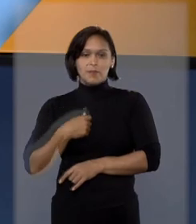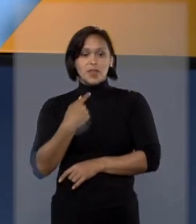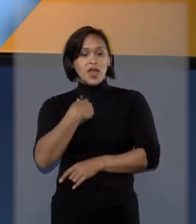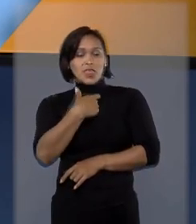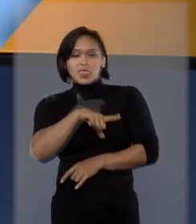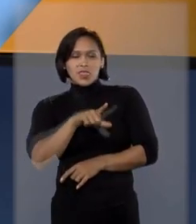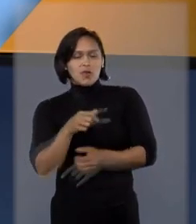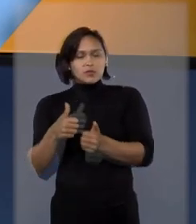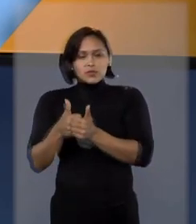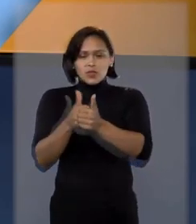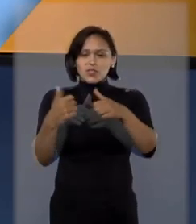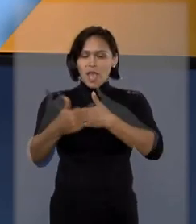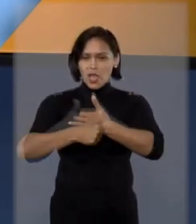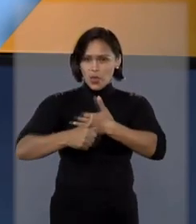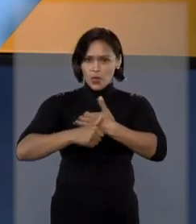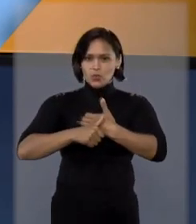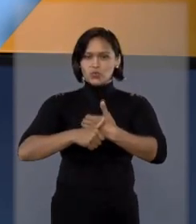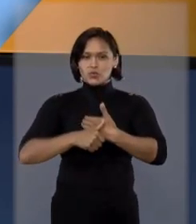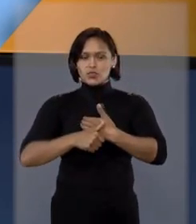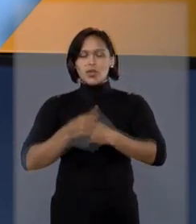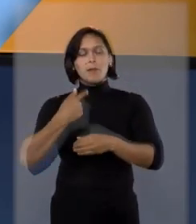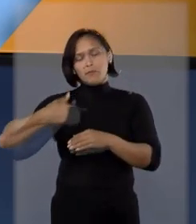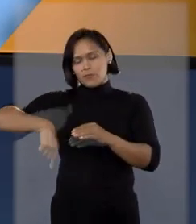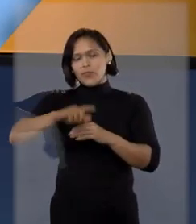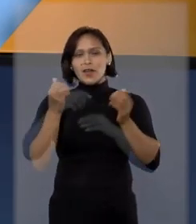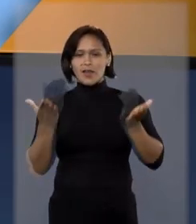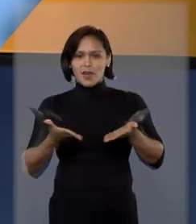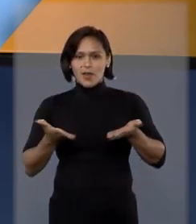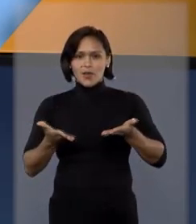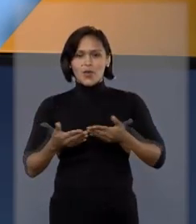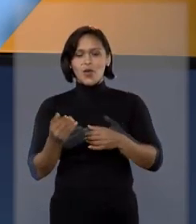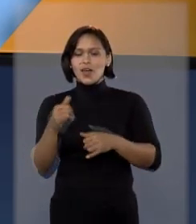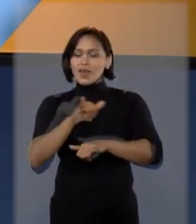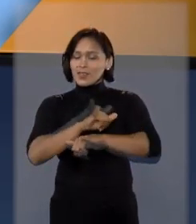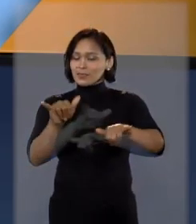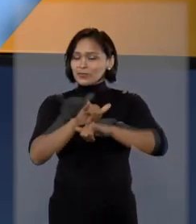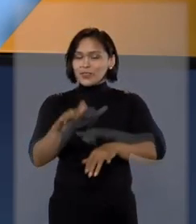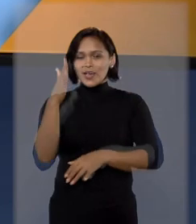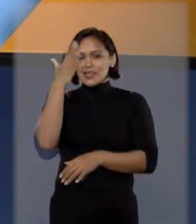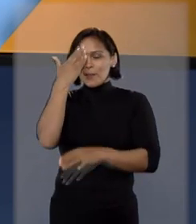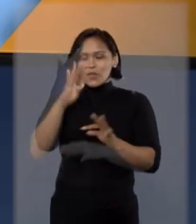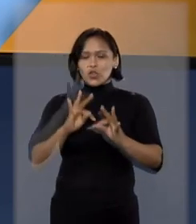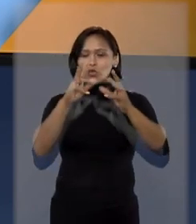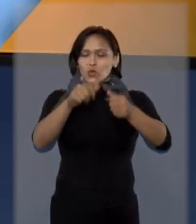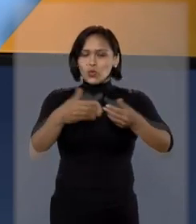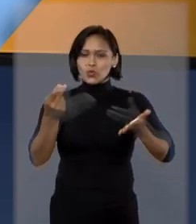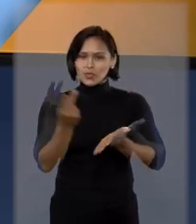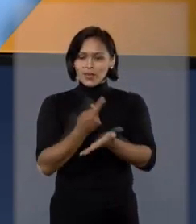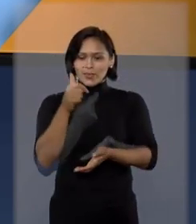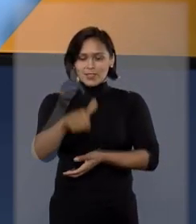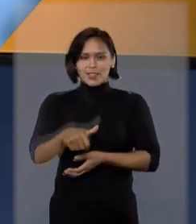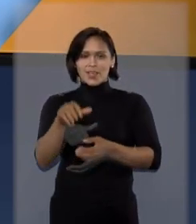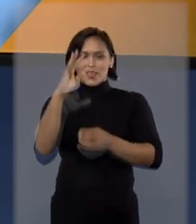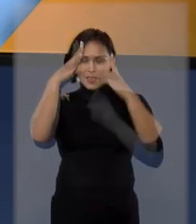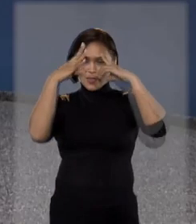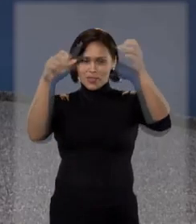ainda não segue ou curte a nossa página, vai lá agora e fique por dentro de tudo o que acontece aqui no Tribunal da